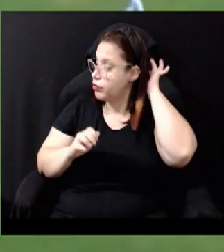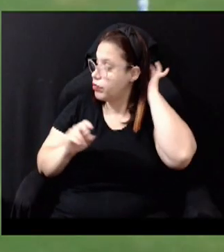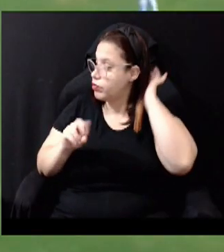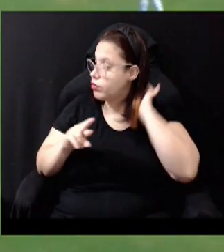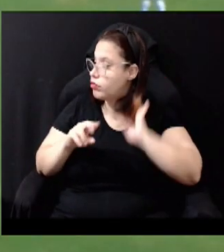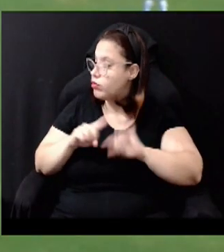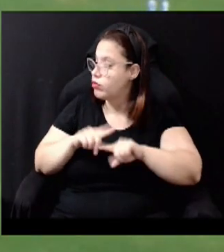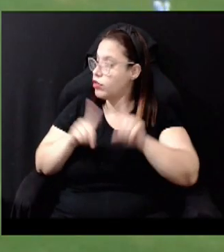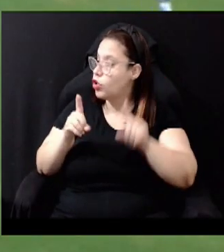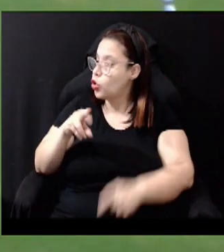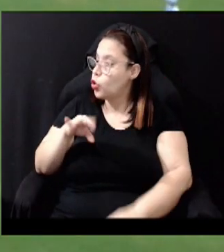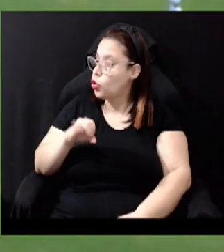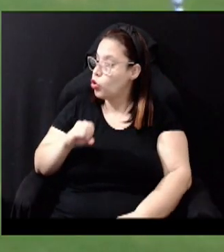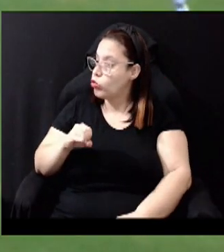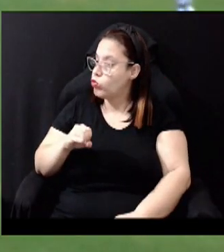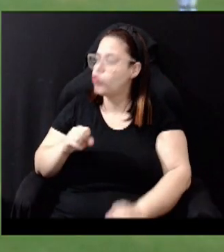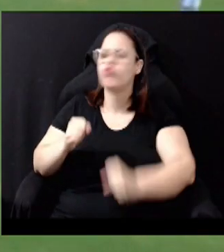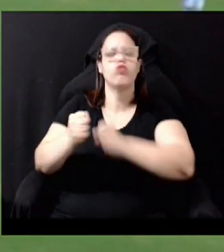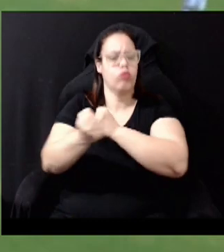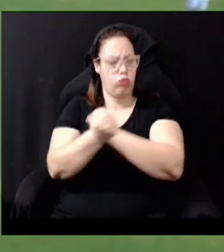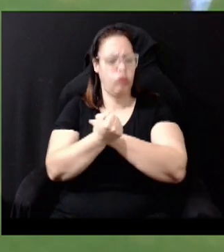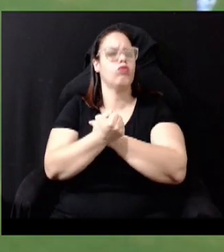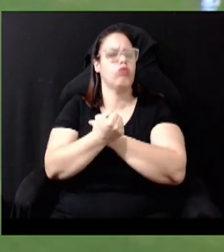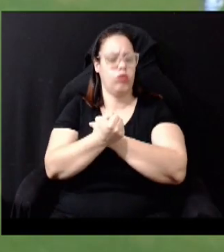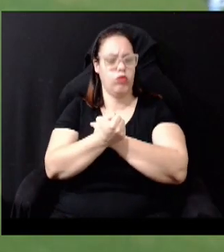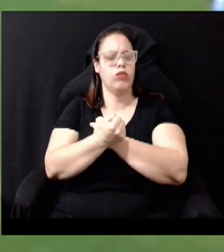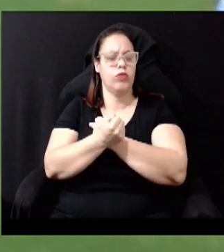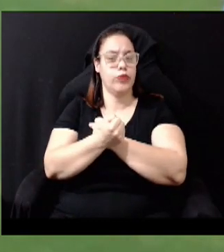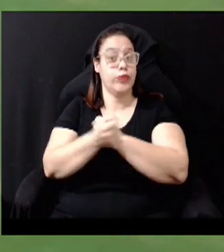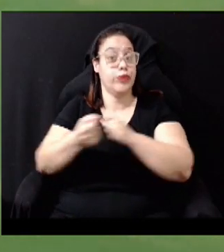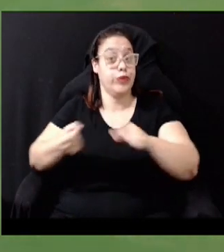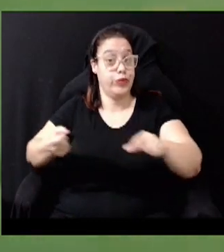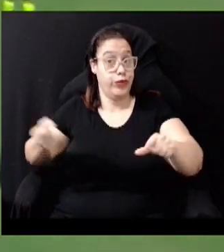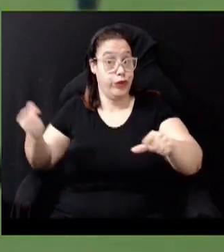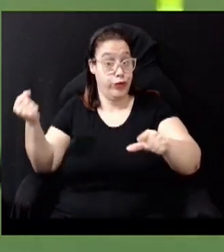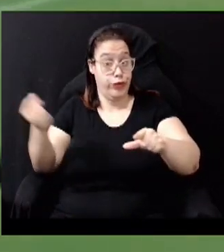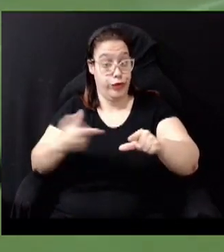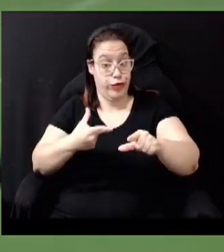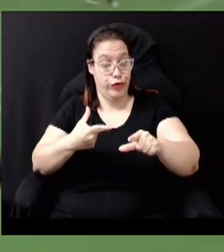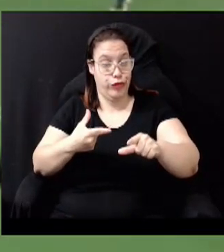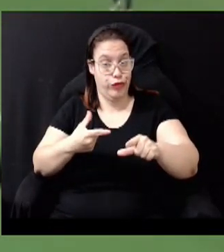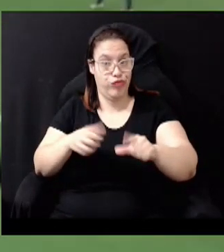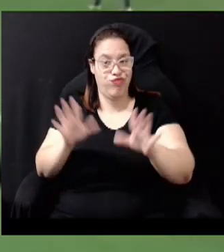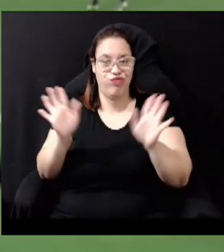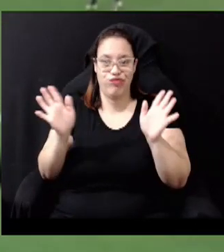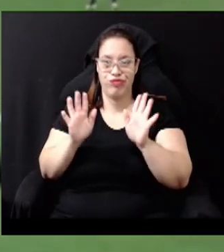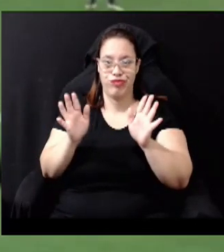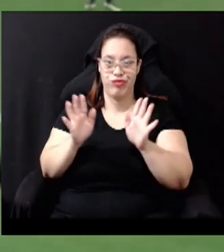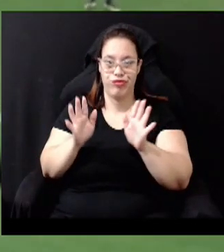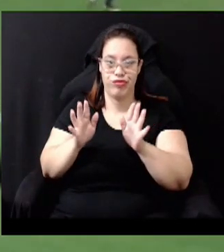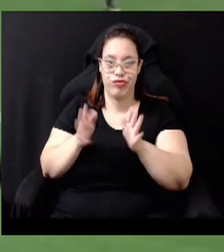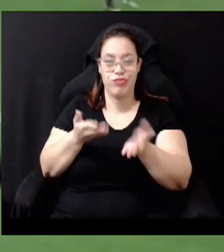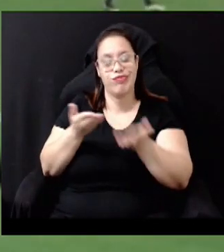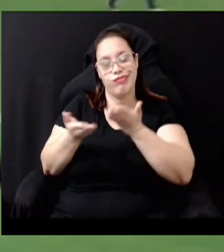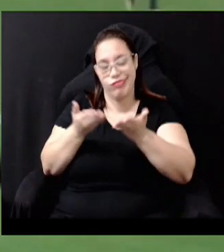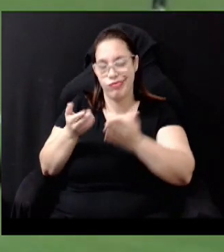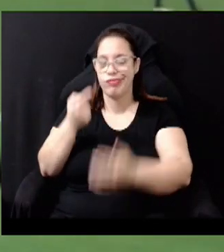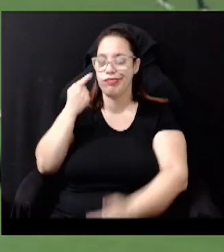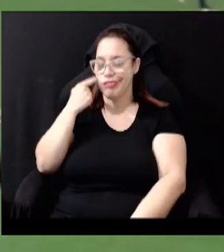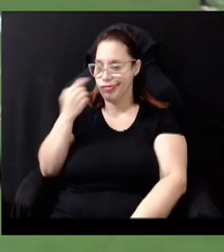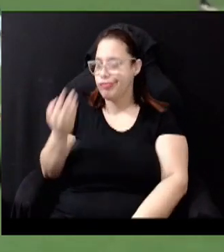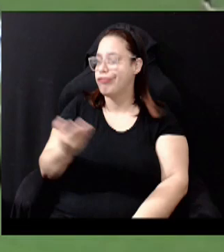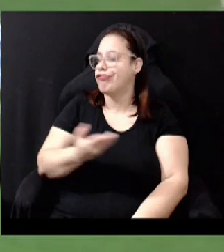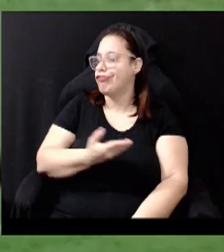Silva estava seguro. E a pontaria do Água Santa não tão boa. Então ficou nisso. Em Diadema,